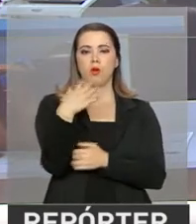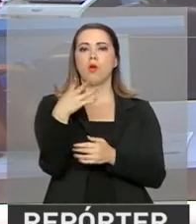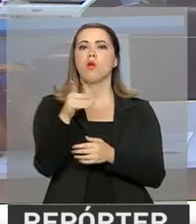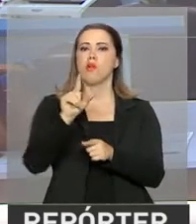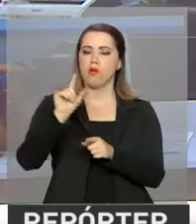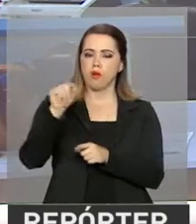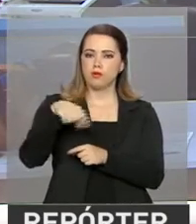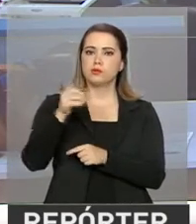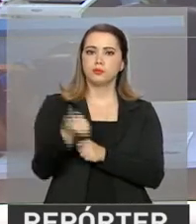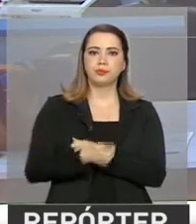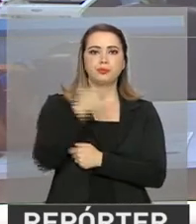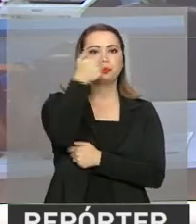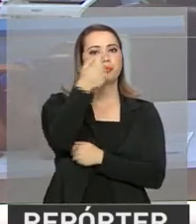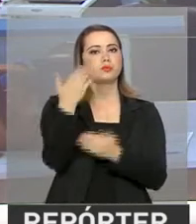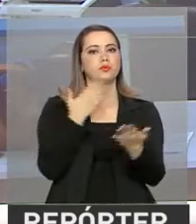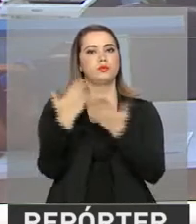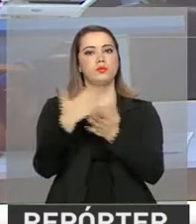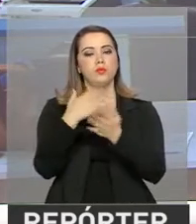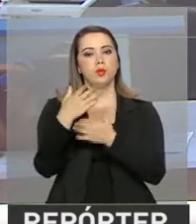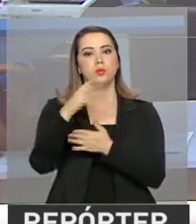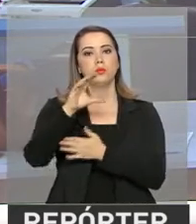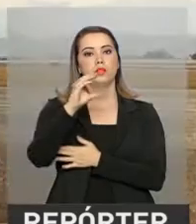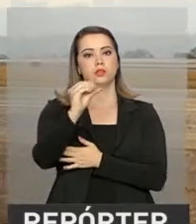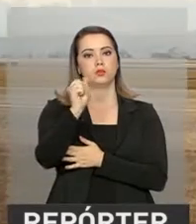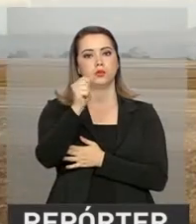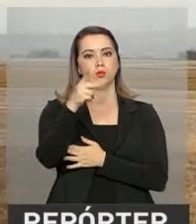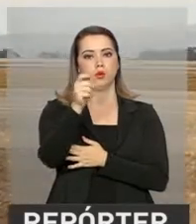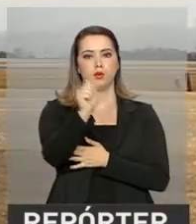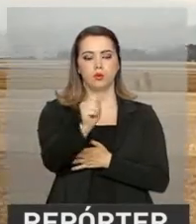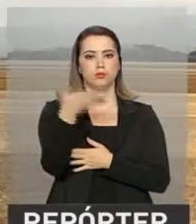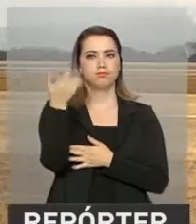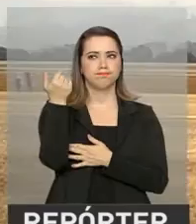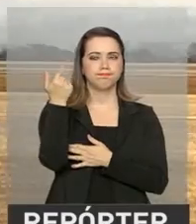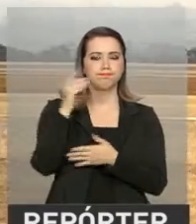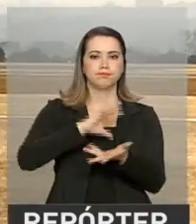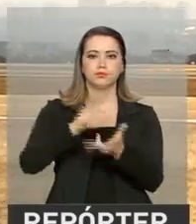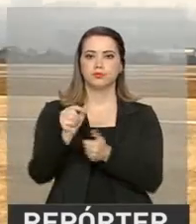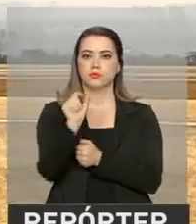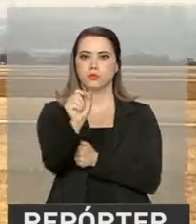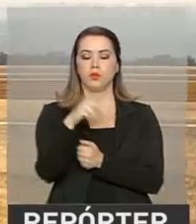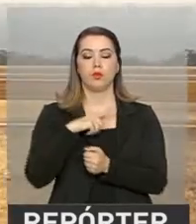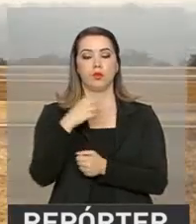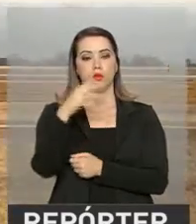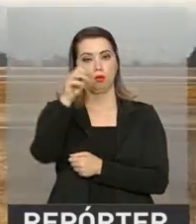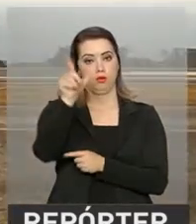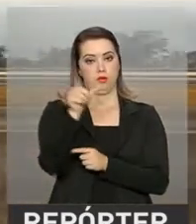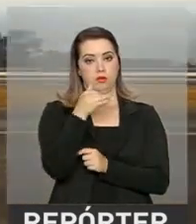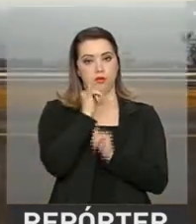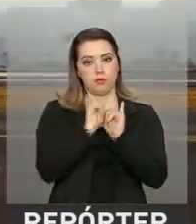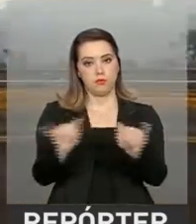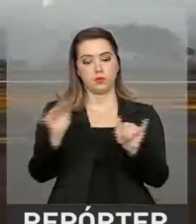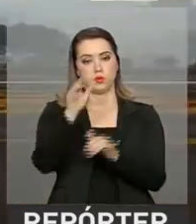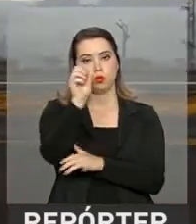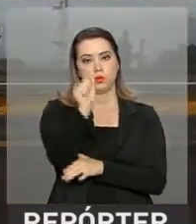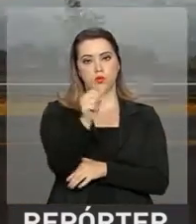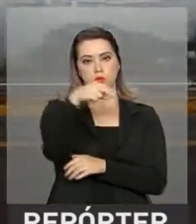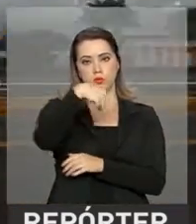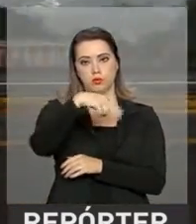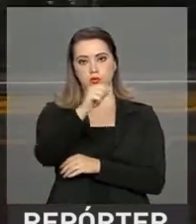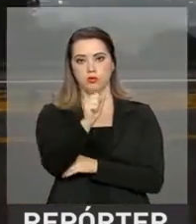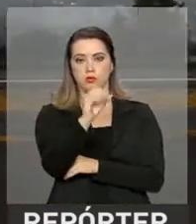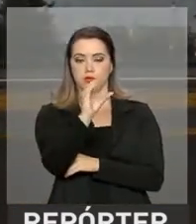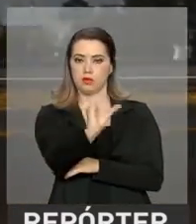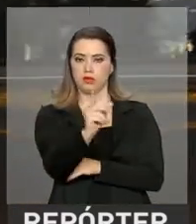registrada na copa do mundo de acordo com a agência nacional de aviação civil os índices de pontualidade